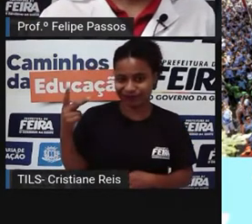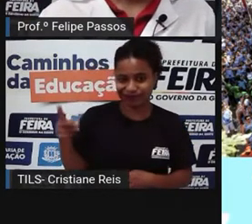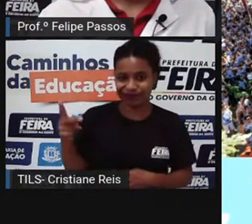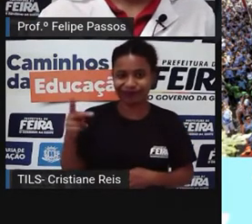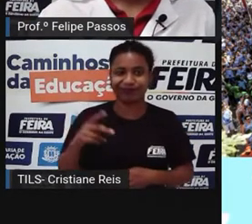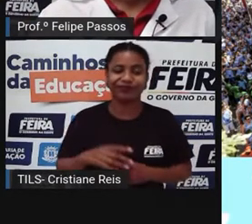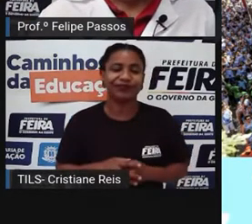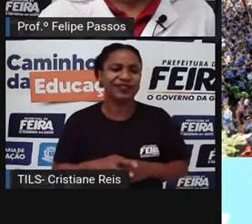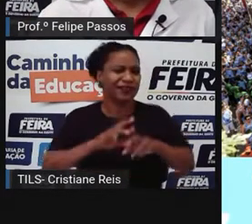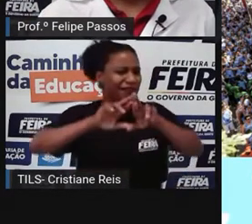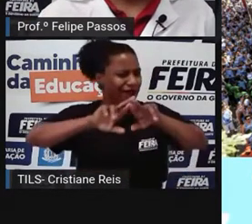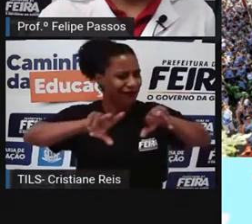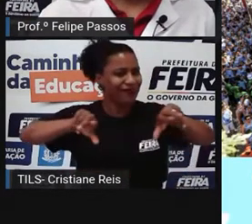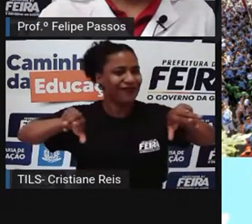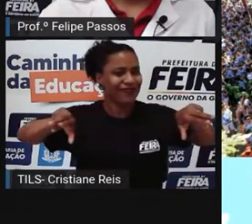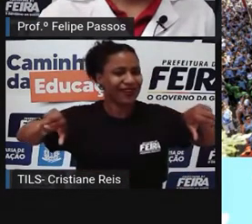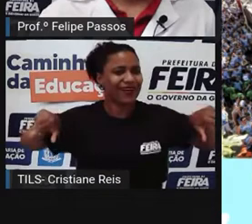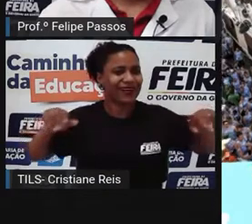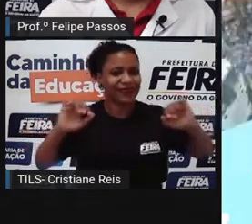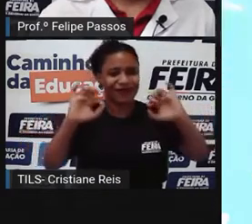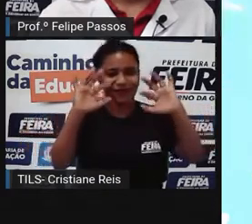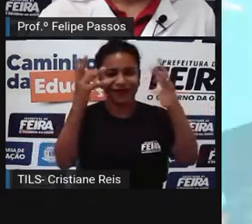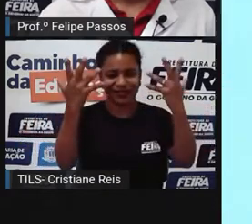outras que tem aí pelo Brasil afora.